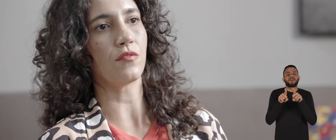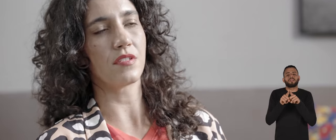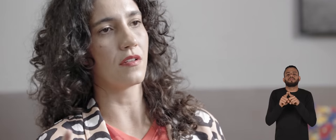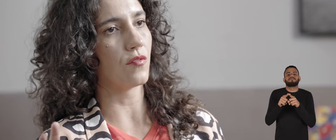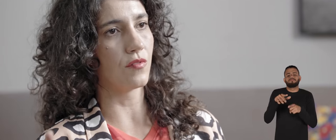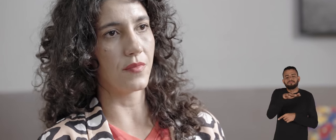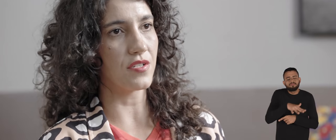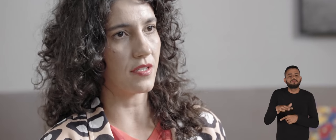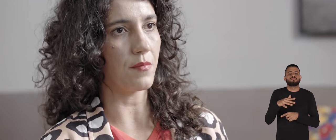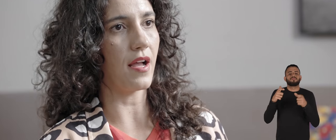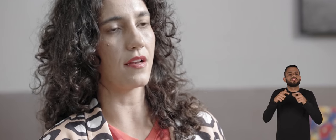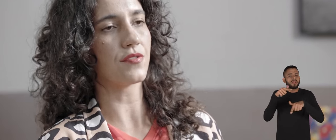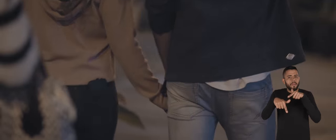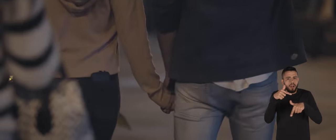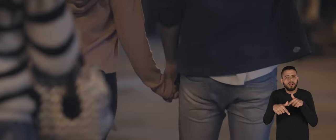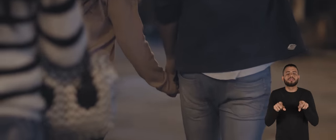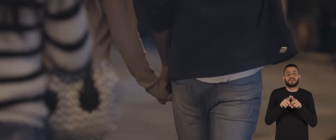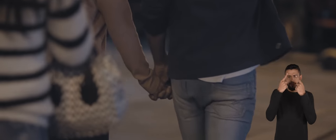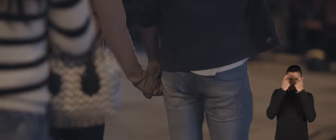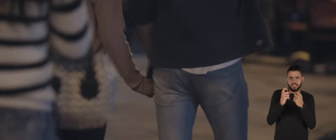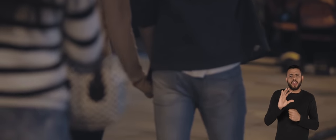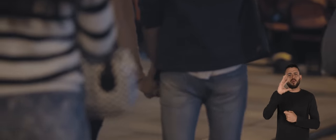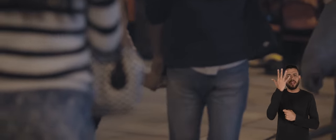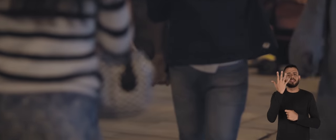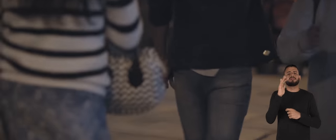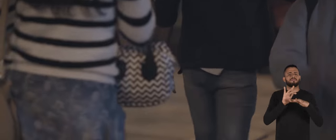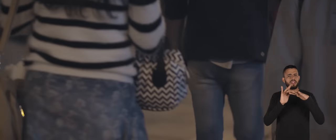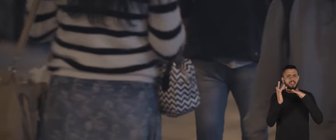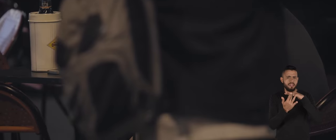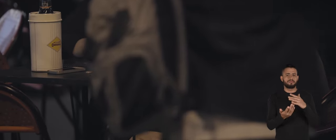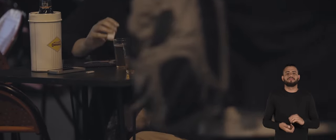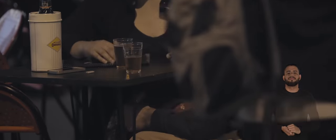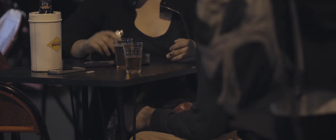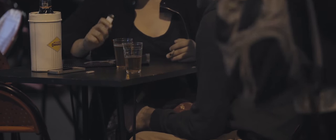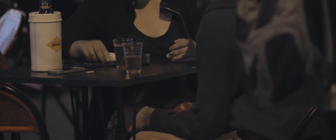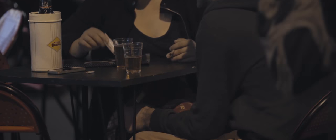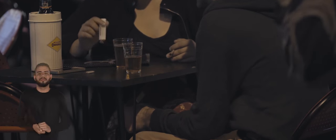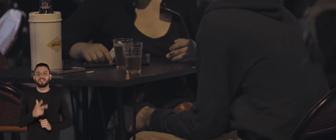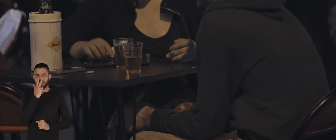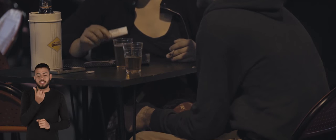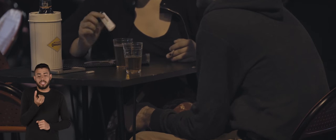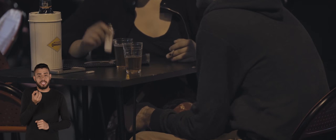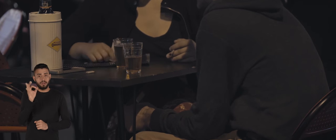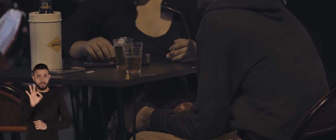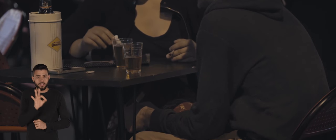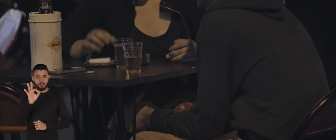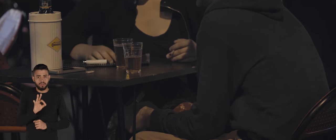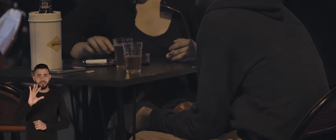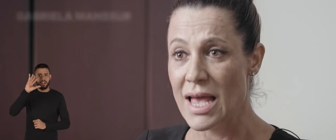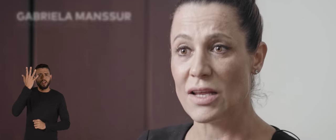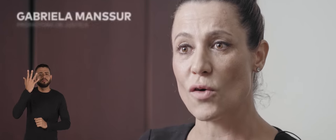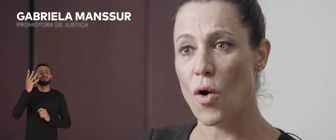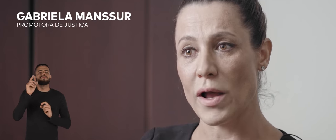violências que aconteceram no ambiente de trabalho são violências que acontecem na rede praticamente 60% dos